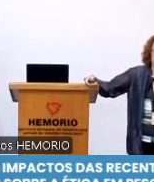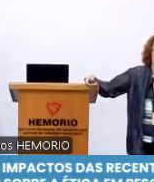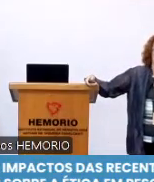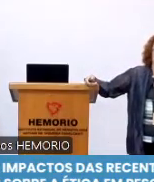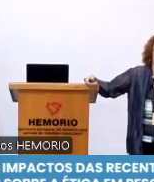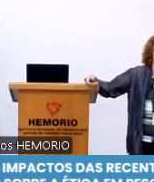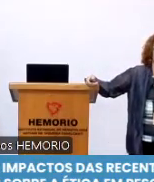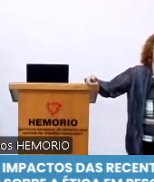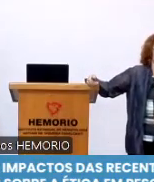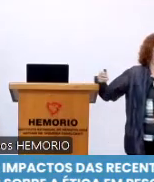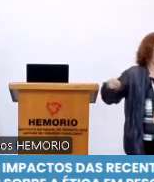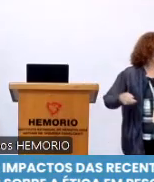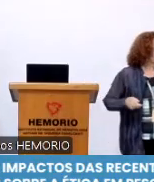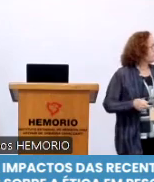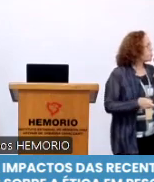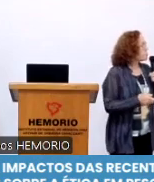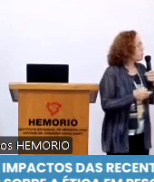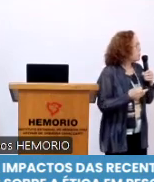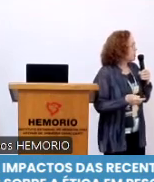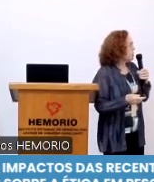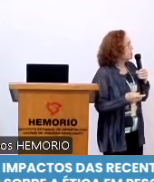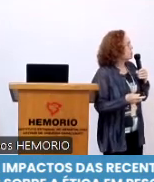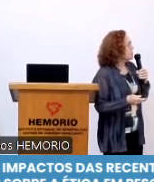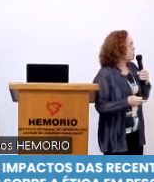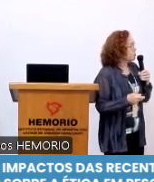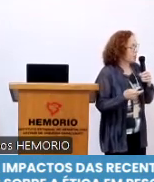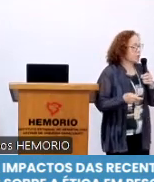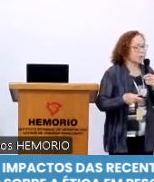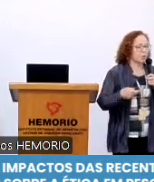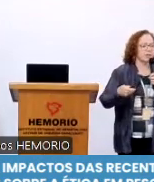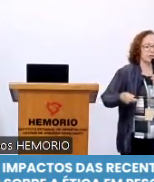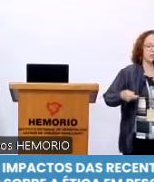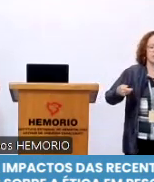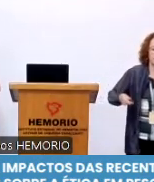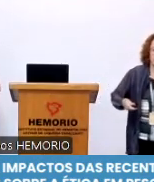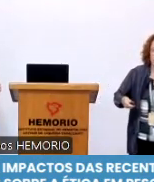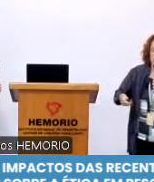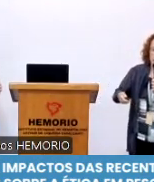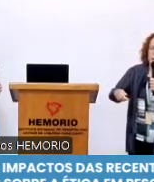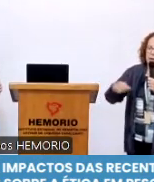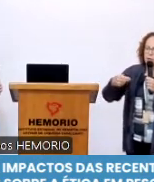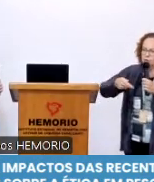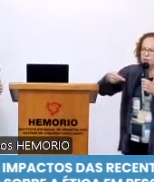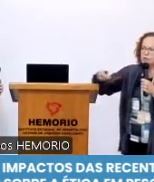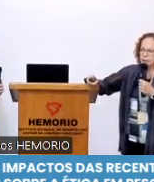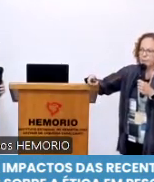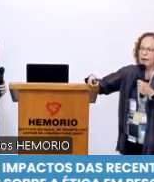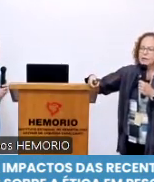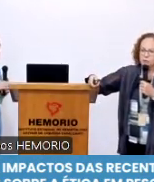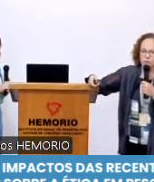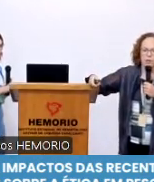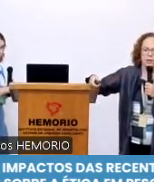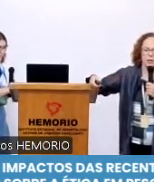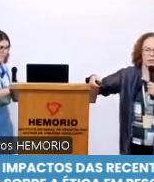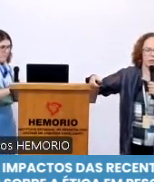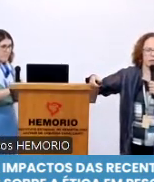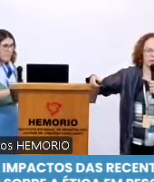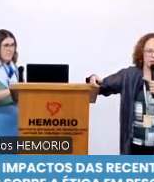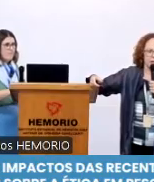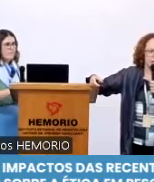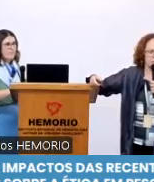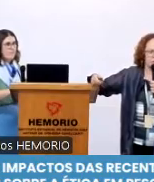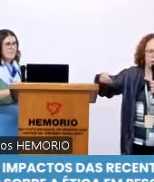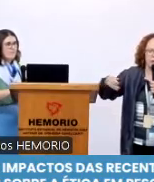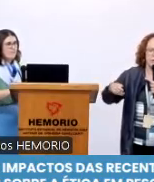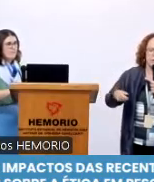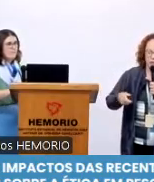Lei 14.874. Trazemos esse aspecto, né, porque a gente vê em alguns impactos, né, que essa